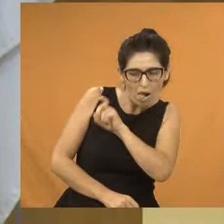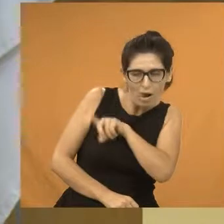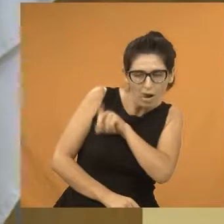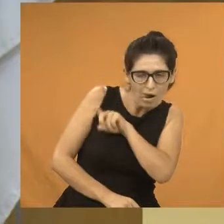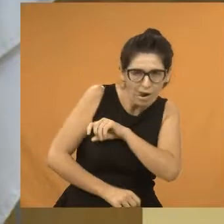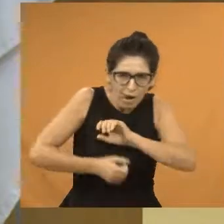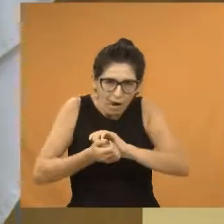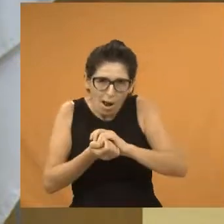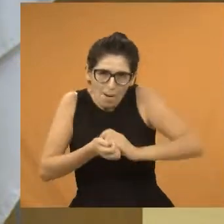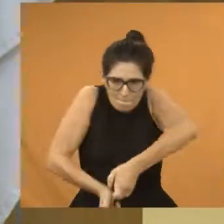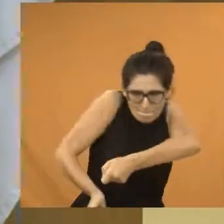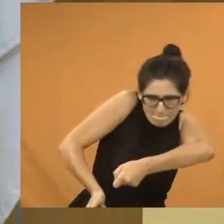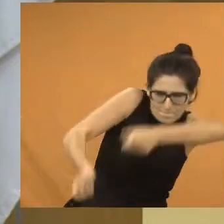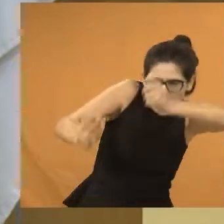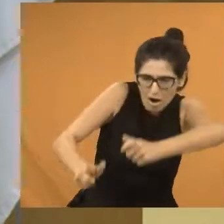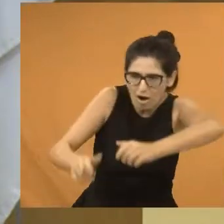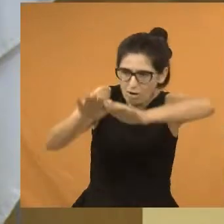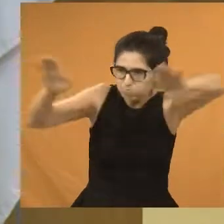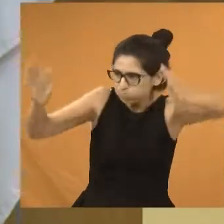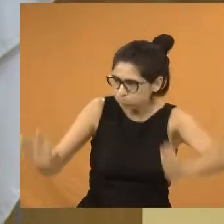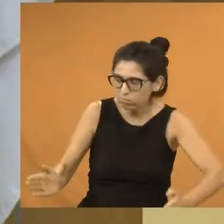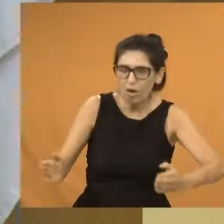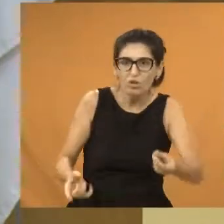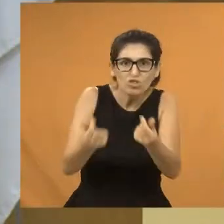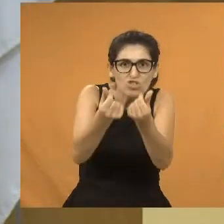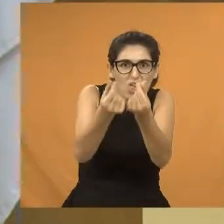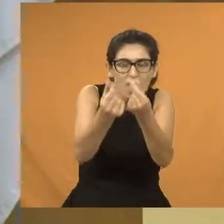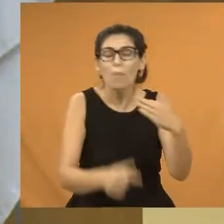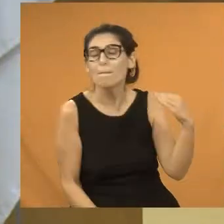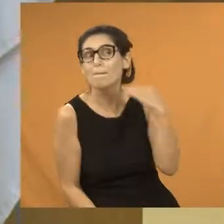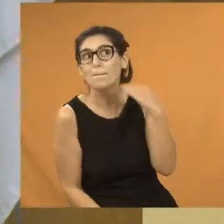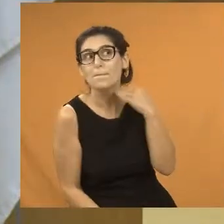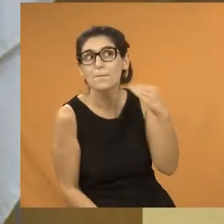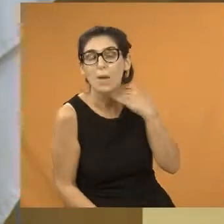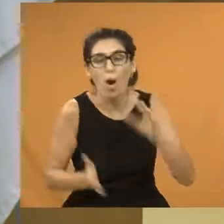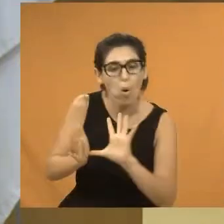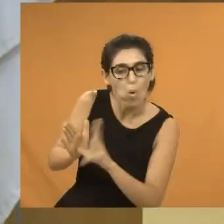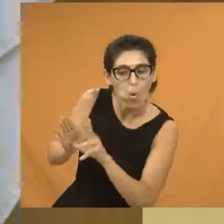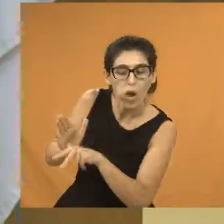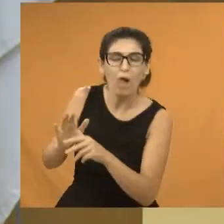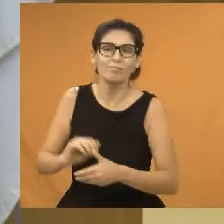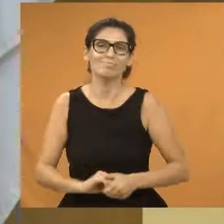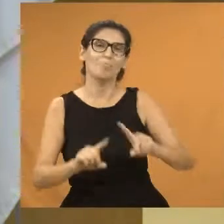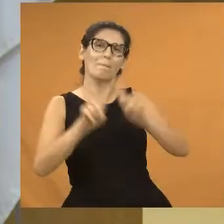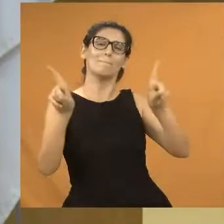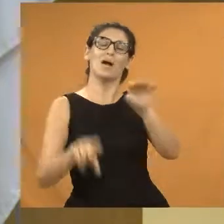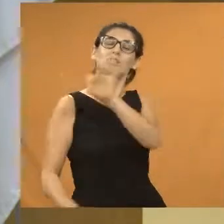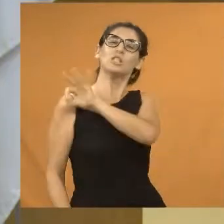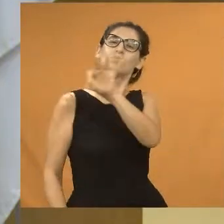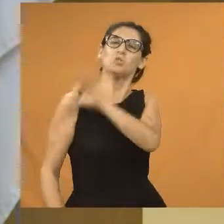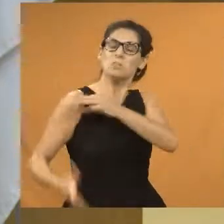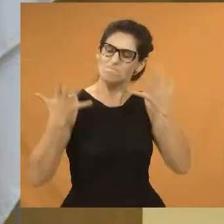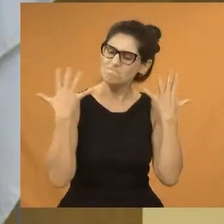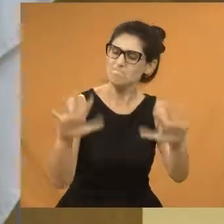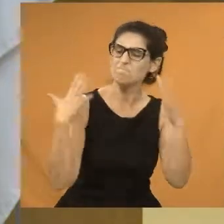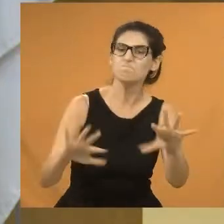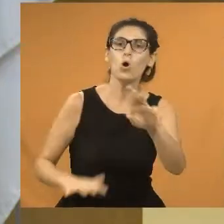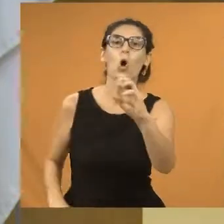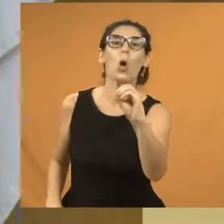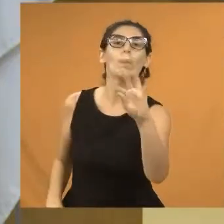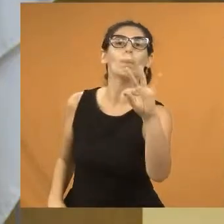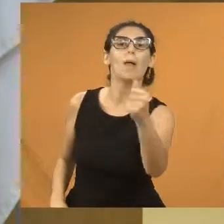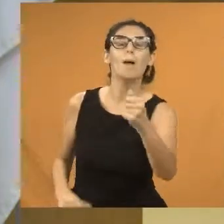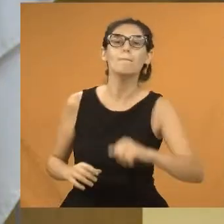já tinha essas informações aí por meio de inteligência. Parabéns à Rota, que abateu 11